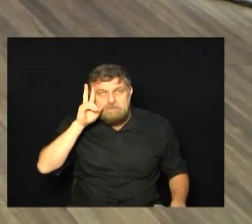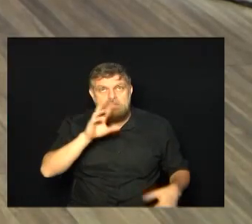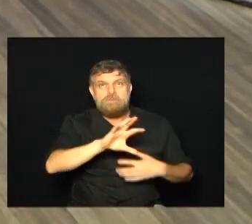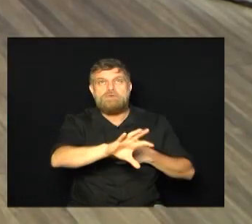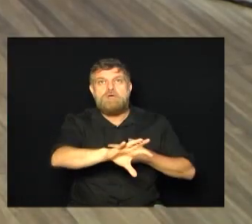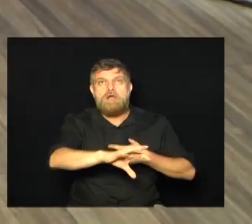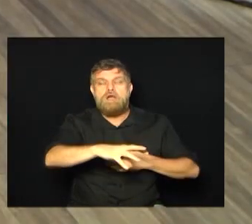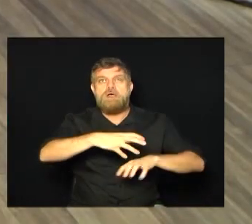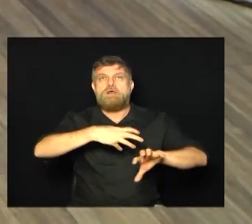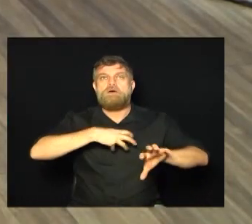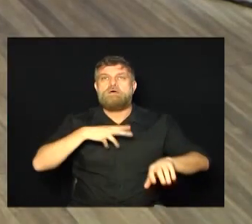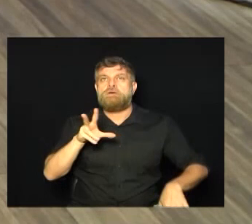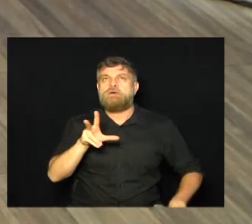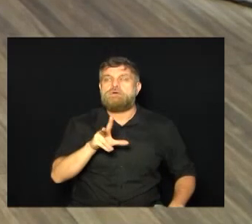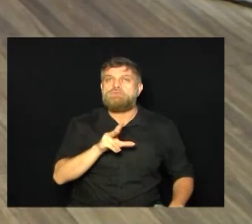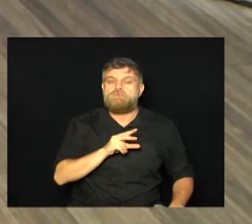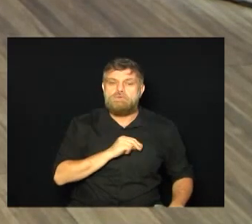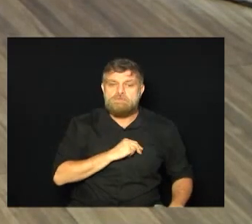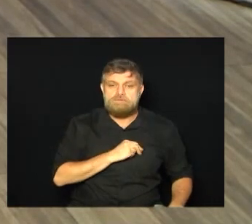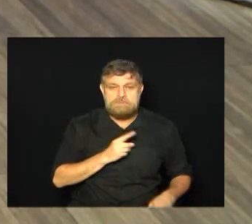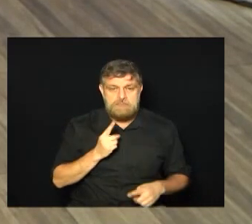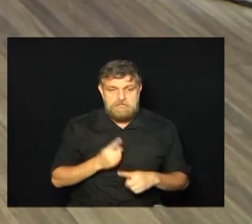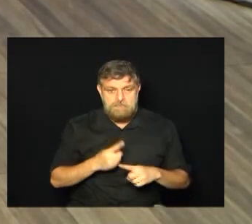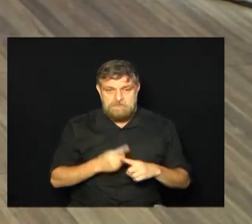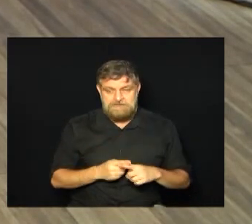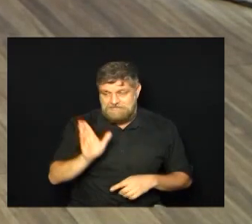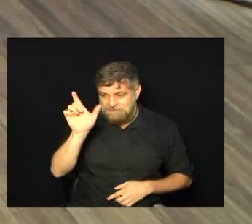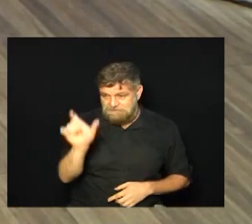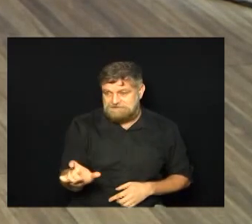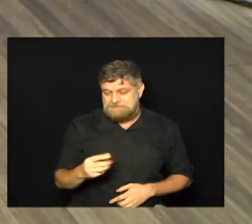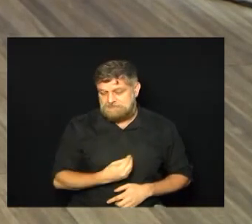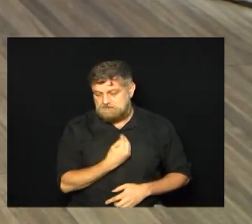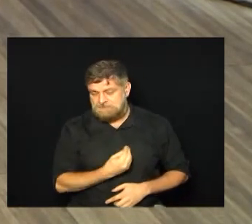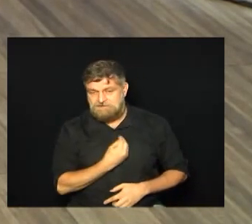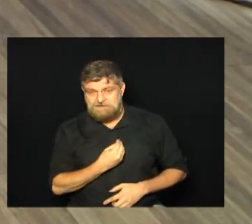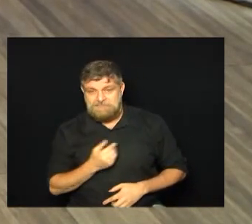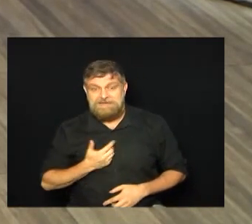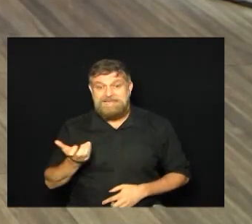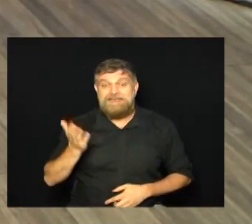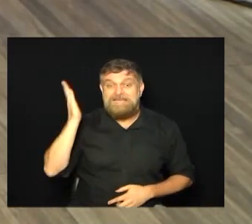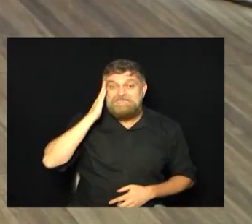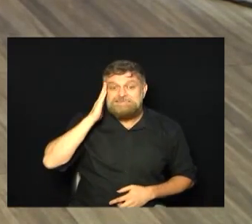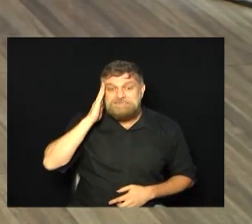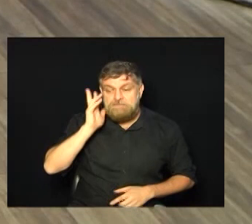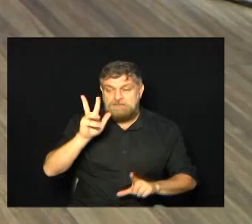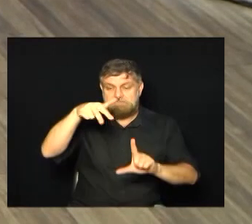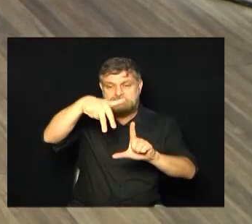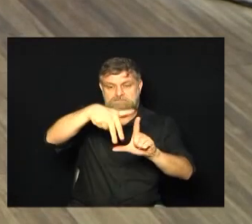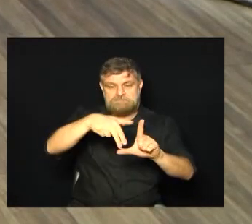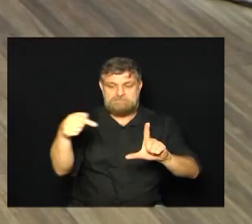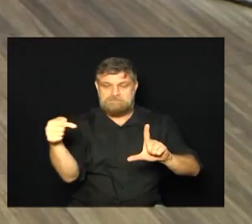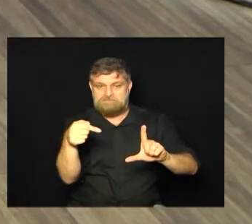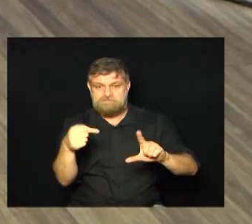você fica intrigado, né? Porque você continua, você já tem a sua vida aqui, mas quer saber a vida da personagem, até para a